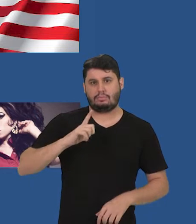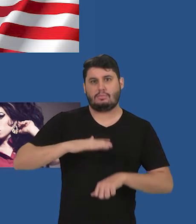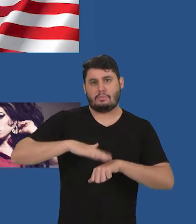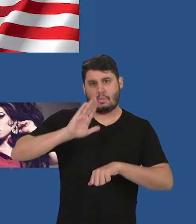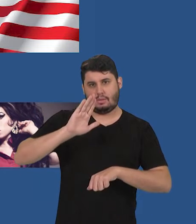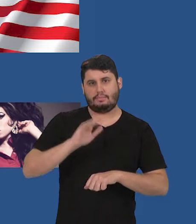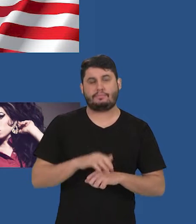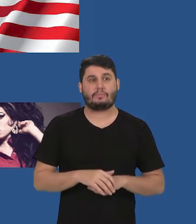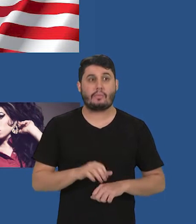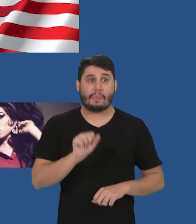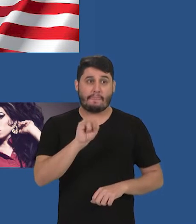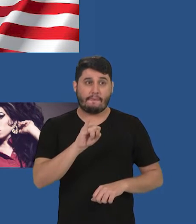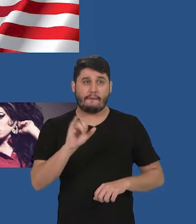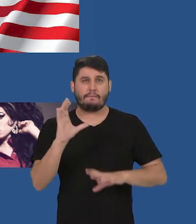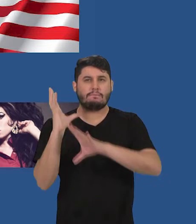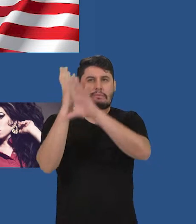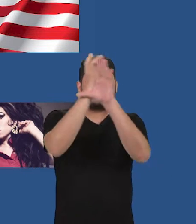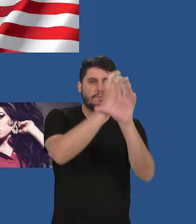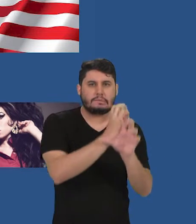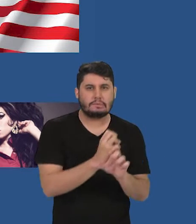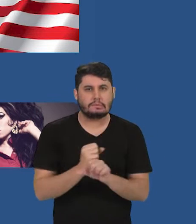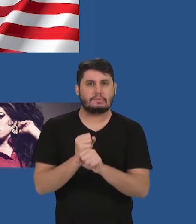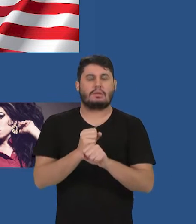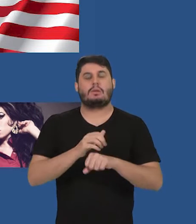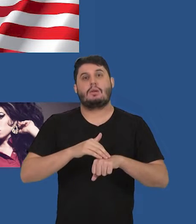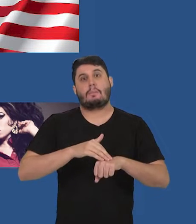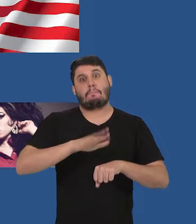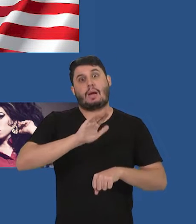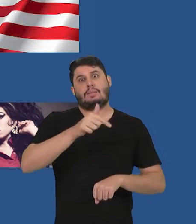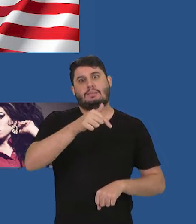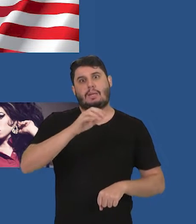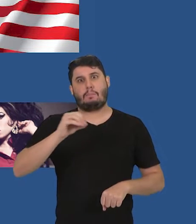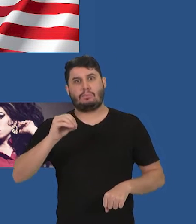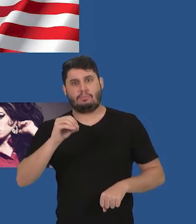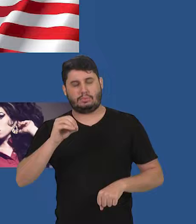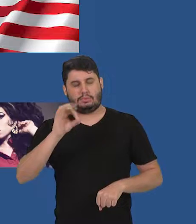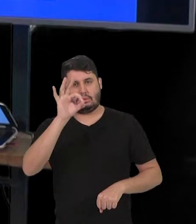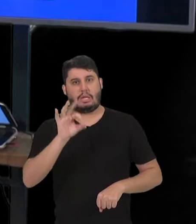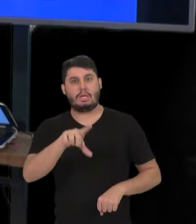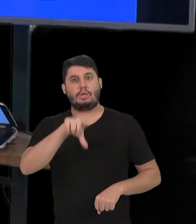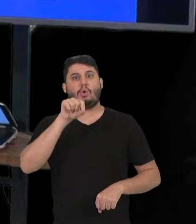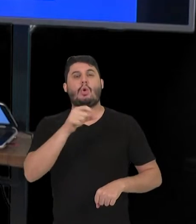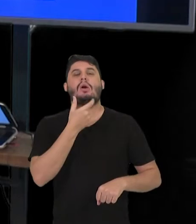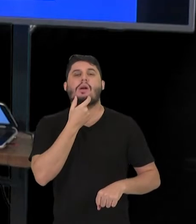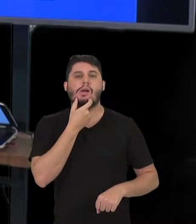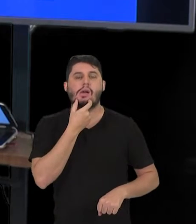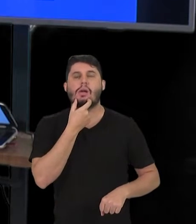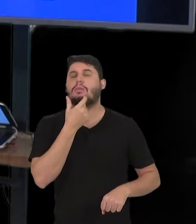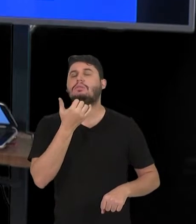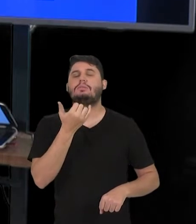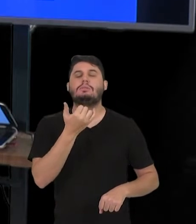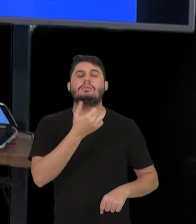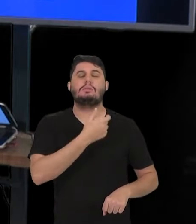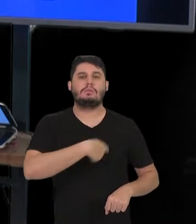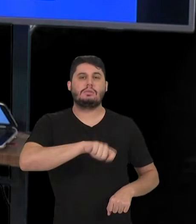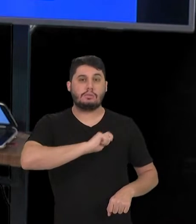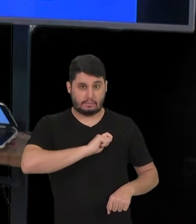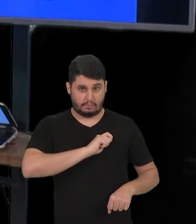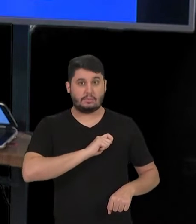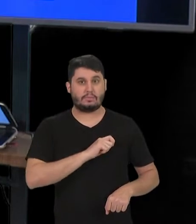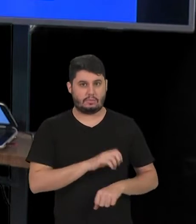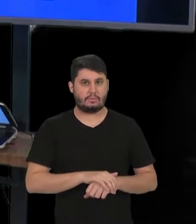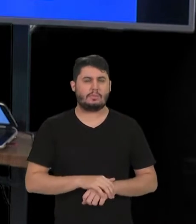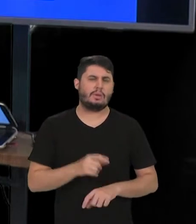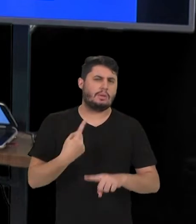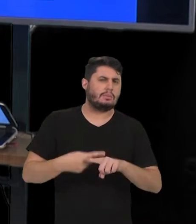como a gente está vendo, se arredondar aí dá em torno de 70% espanhol, 30% inglês. E estudos indicam que isso aí se deve muito ao